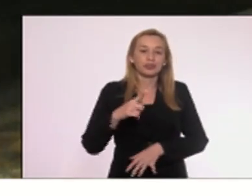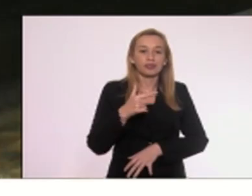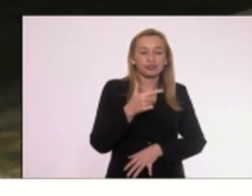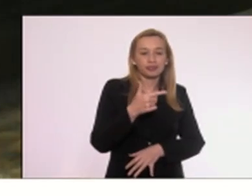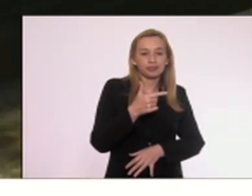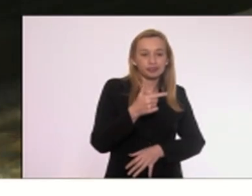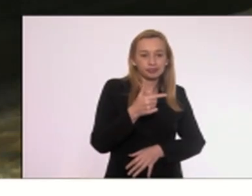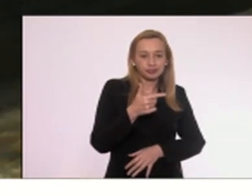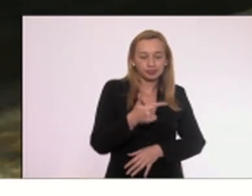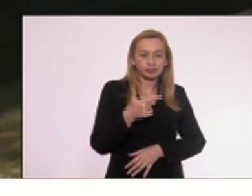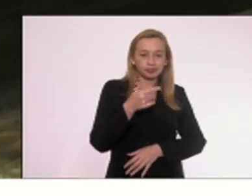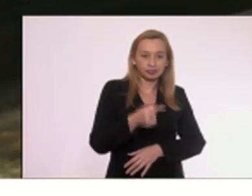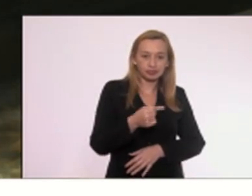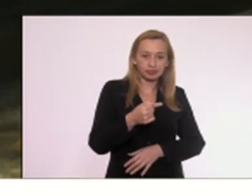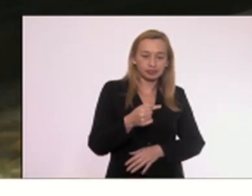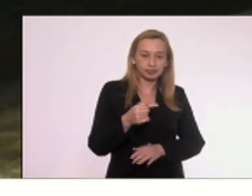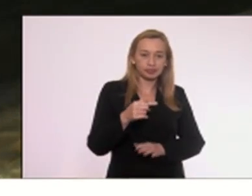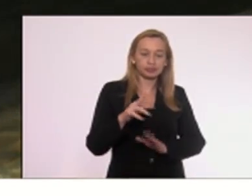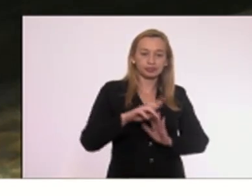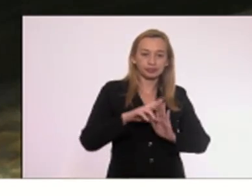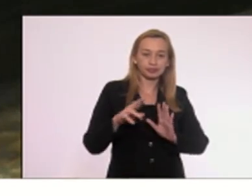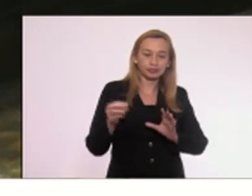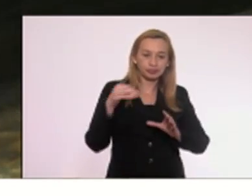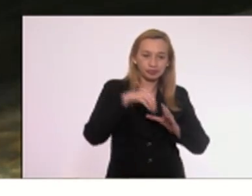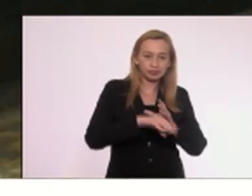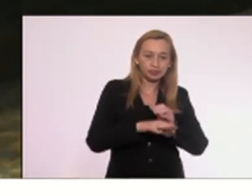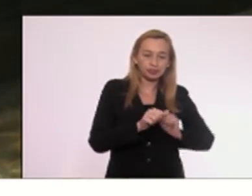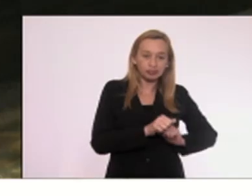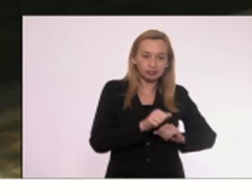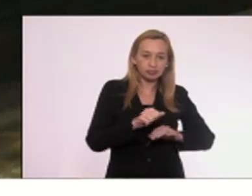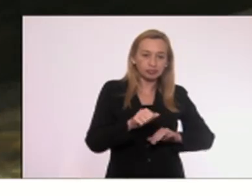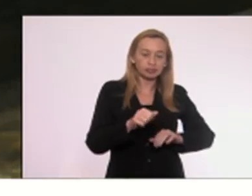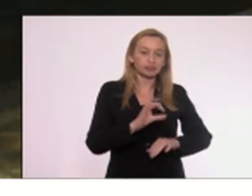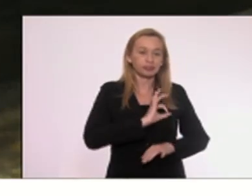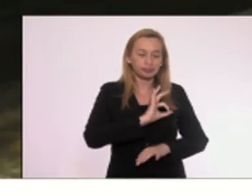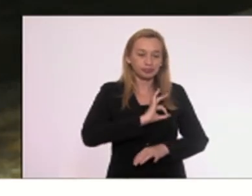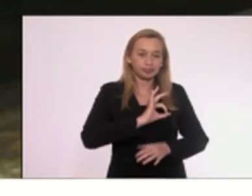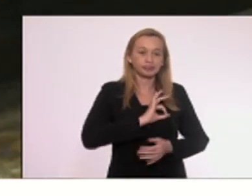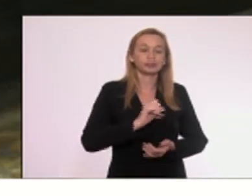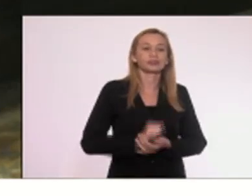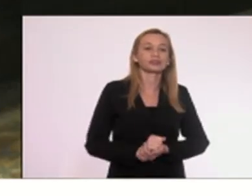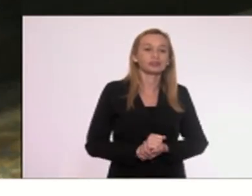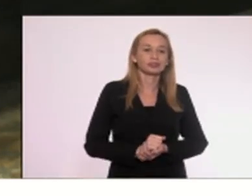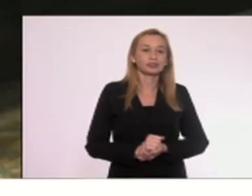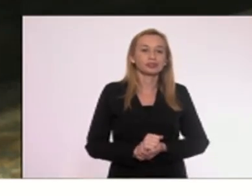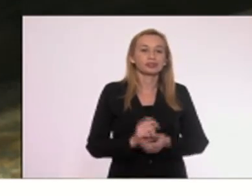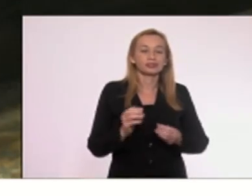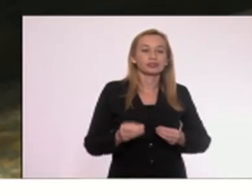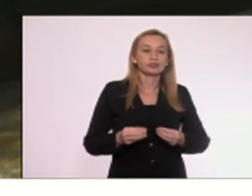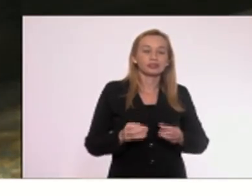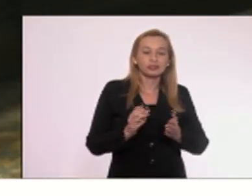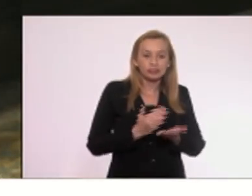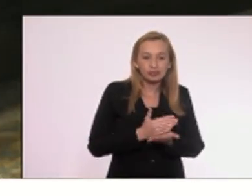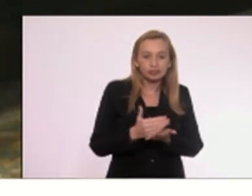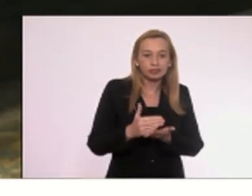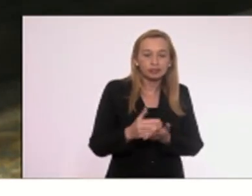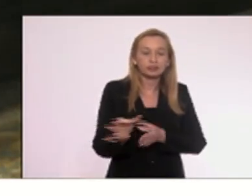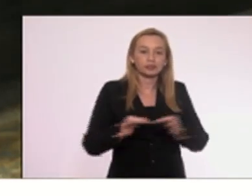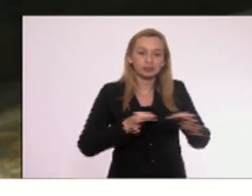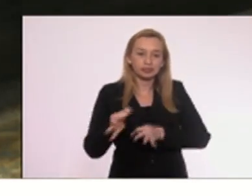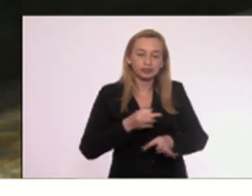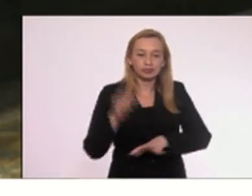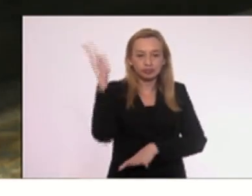O termo é patenteado pelo DARE, que é uma instituição originária americana que deu origem a esse projeto aqui no Brasil, e Rio de